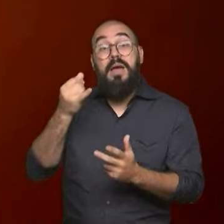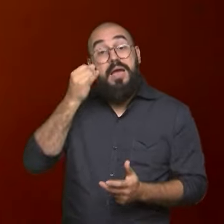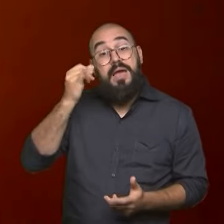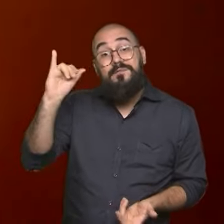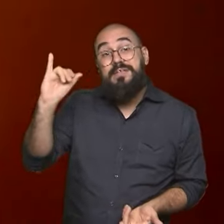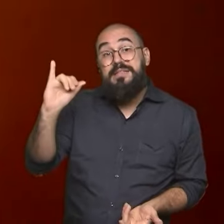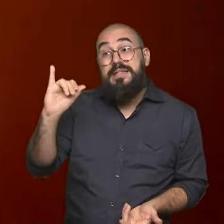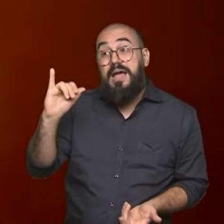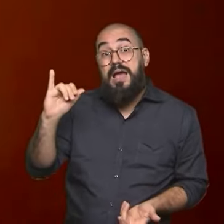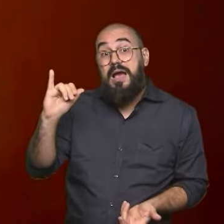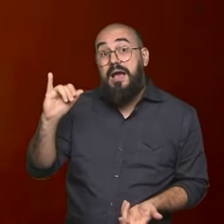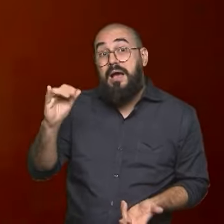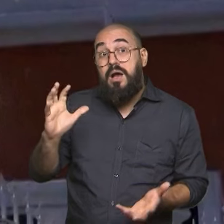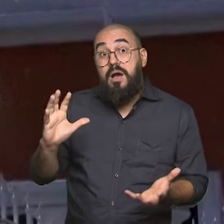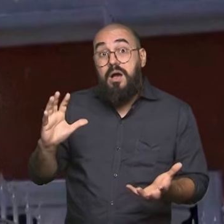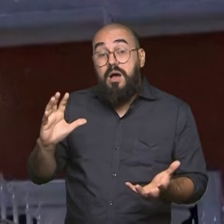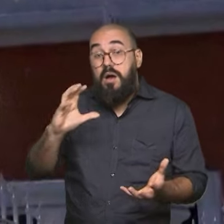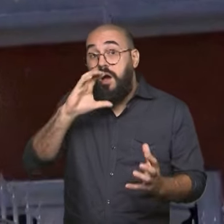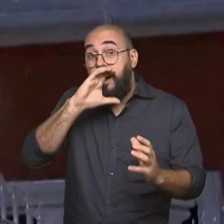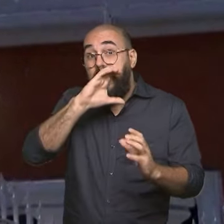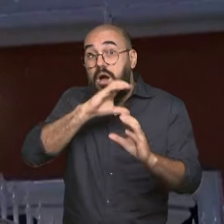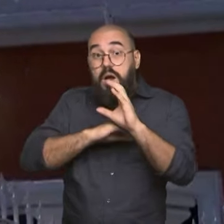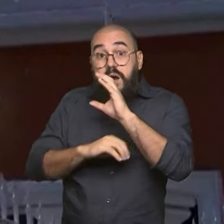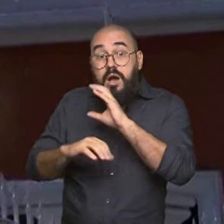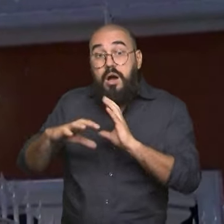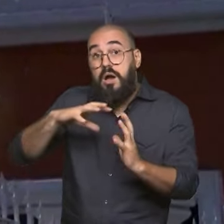a 1 grau e meio acima dos níveis pré-industriais